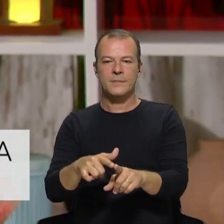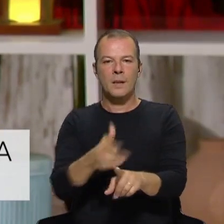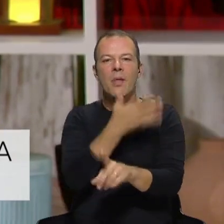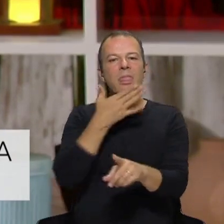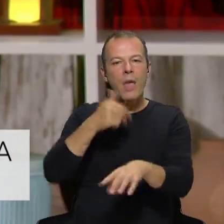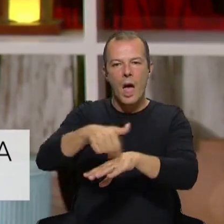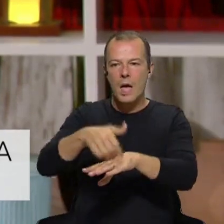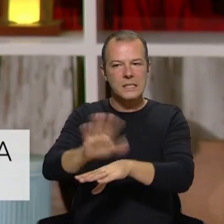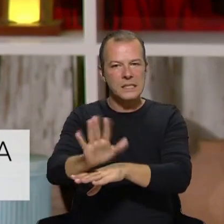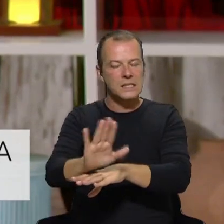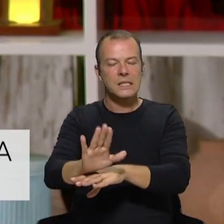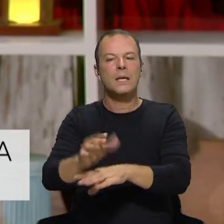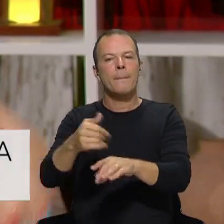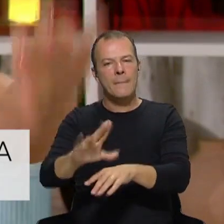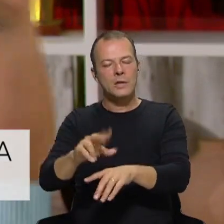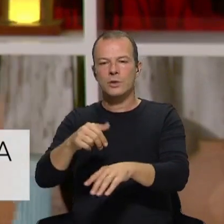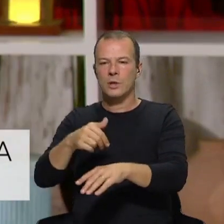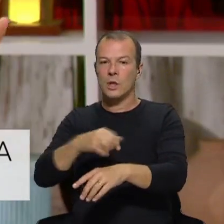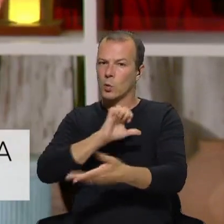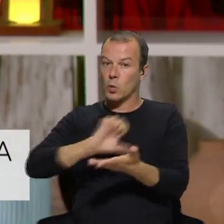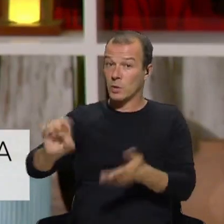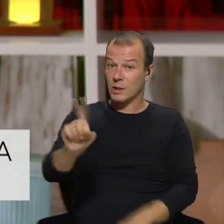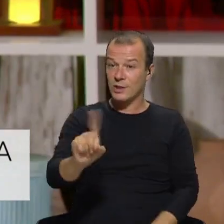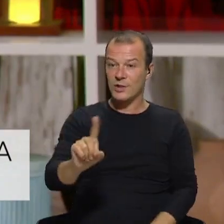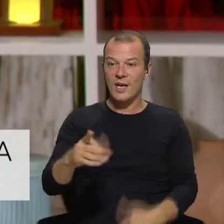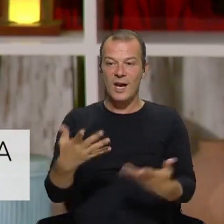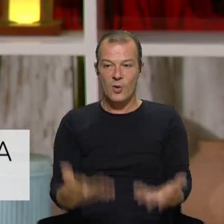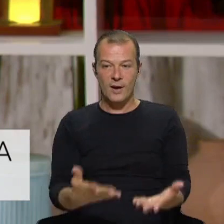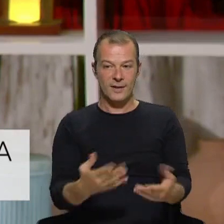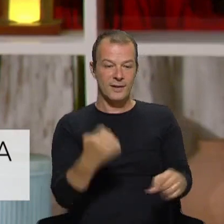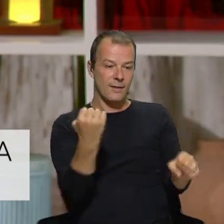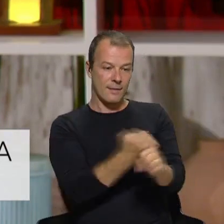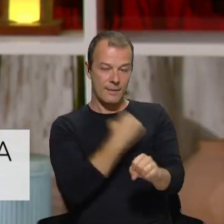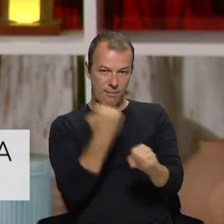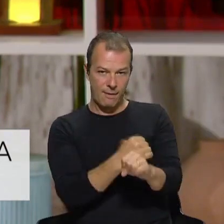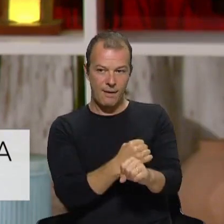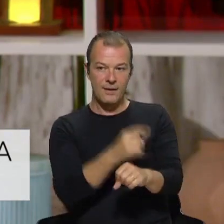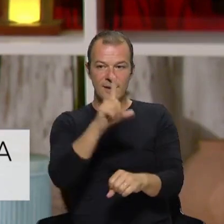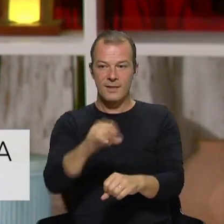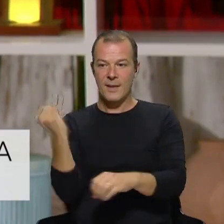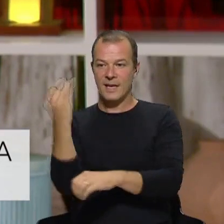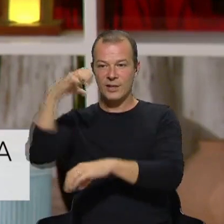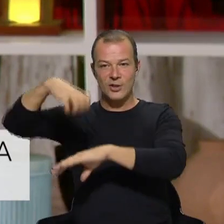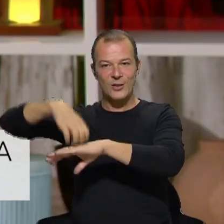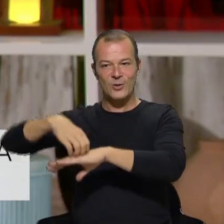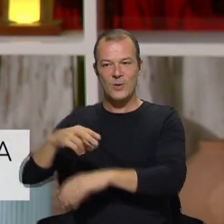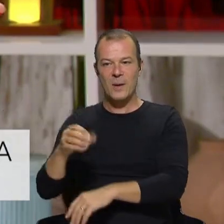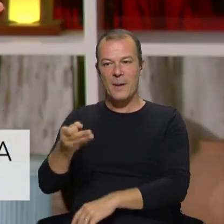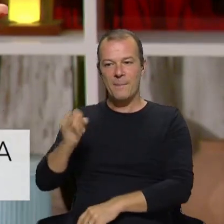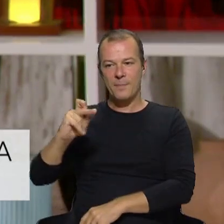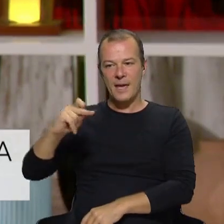tinhas. Exato. Mas não desististe. Não, não desisti. E agora, tu, além de trabalhares, estás no Instituto Piaget. Estou no